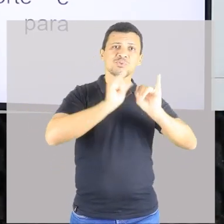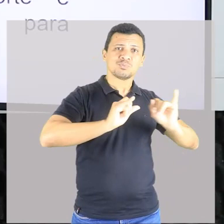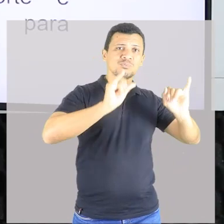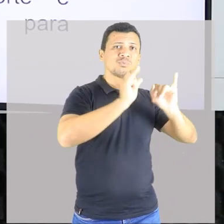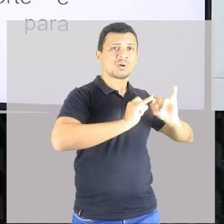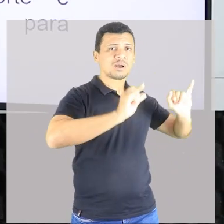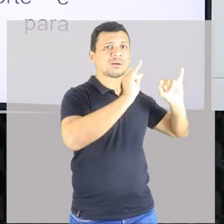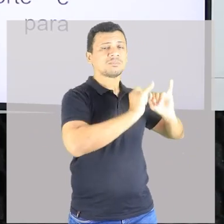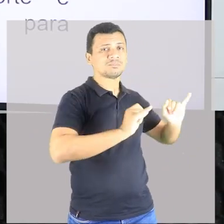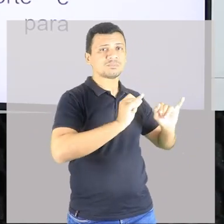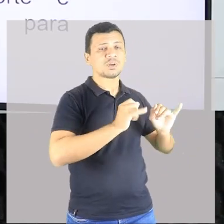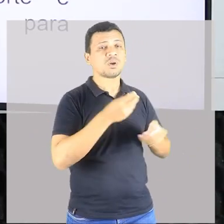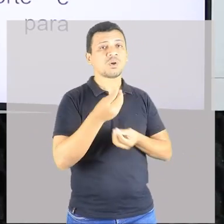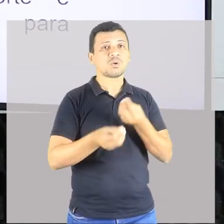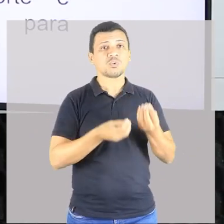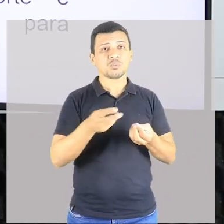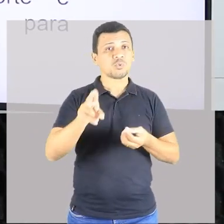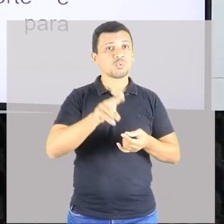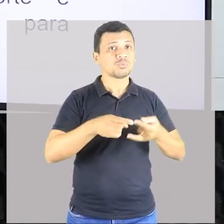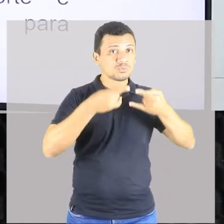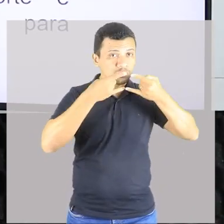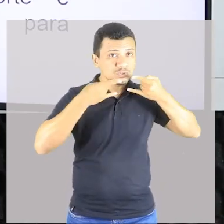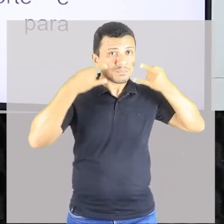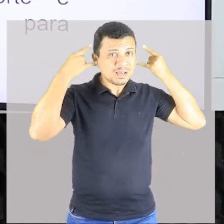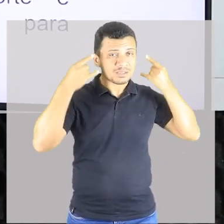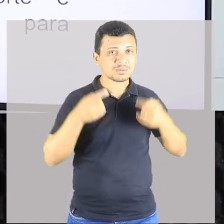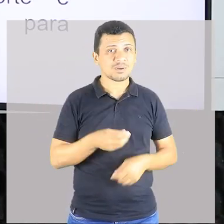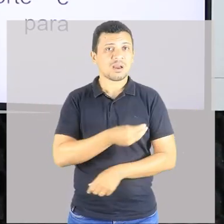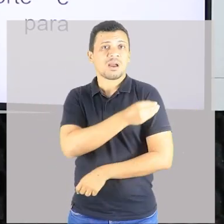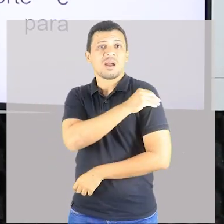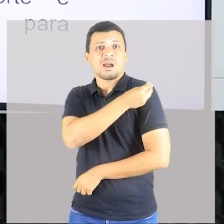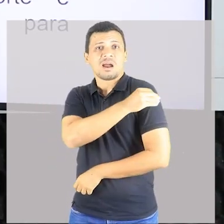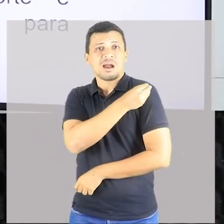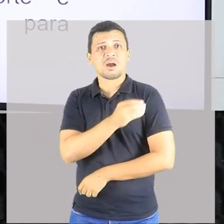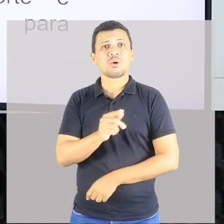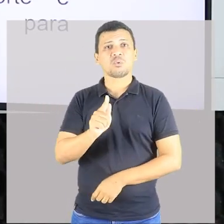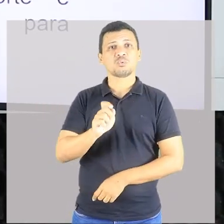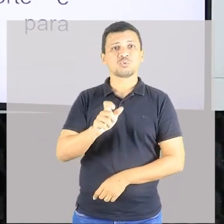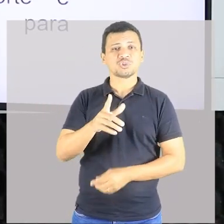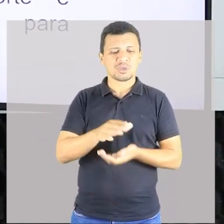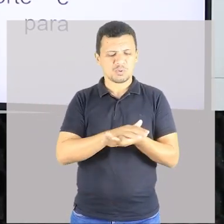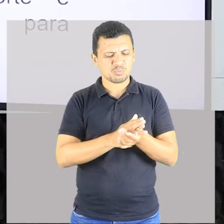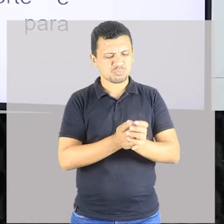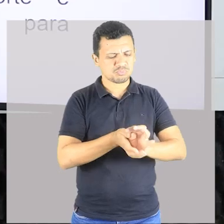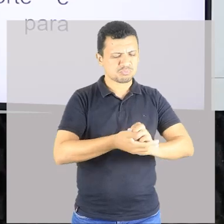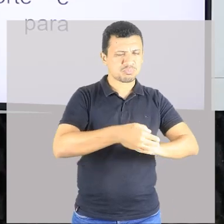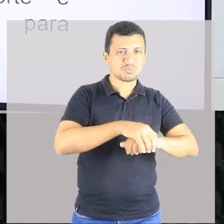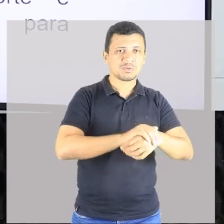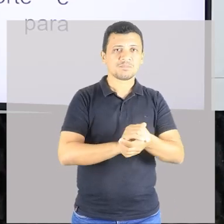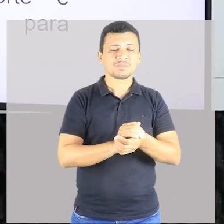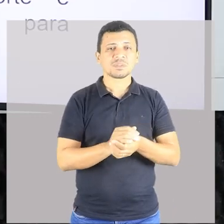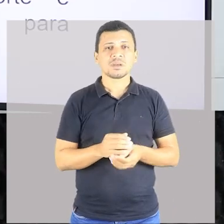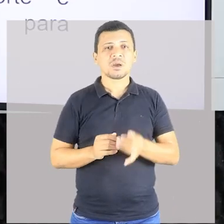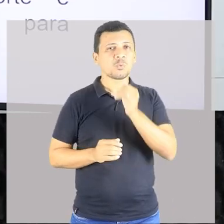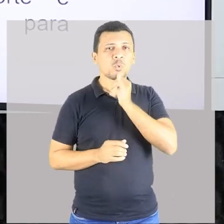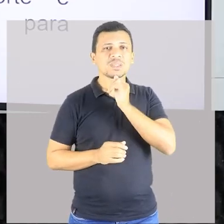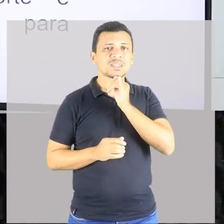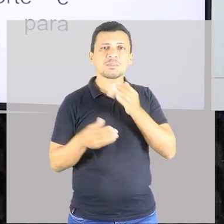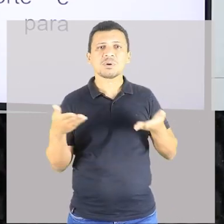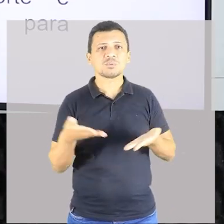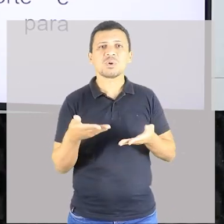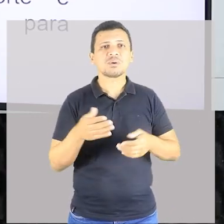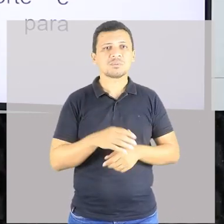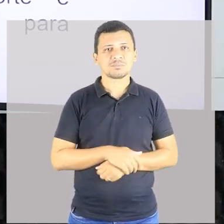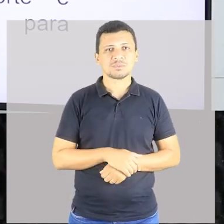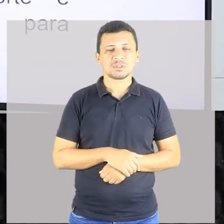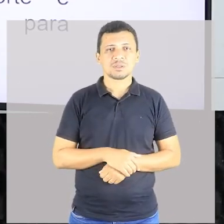para informar, por exemplo, a utilização de máscaras, álcool em gel, por exemplo, certo? Vamos dar um exemplo mais agora, mais atual, tá?